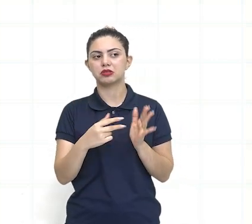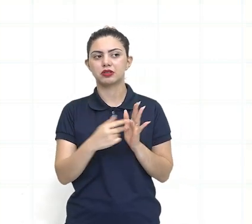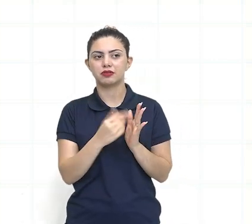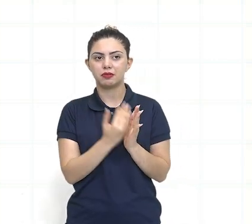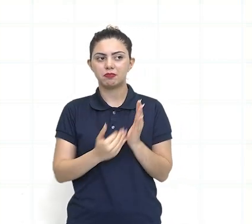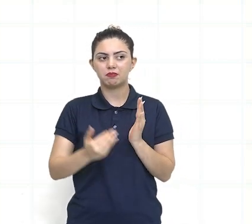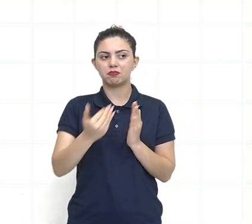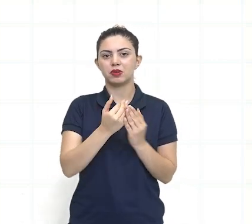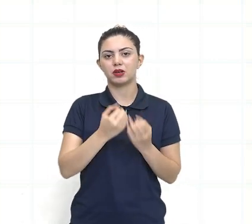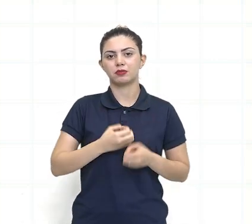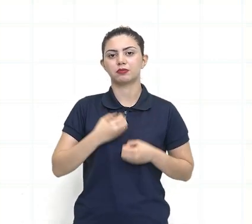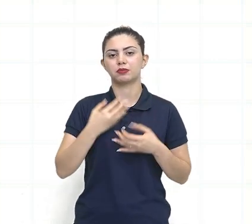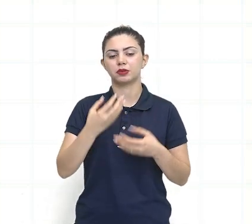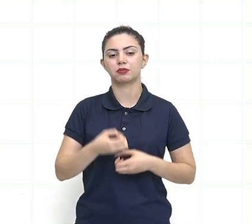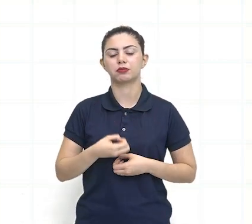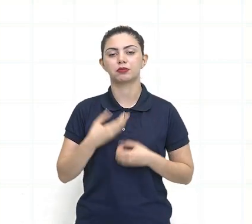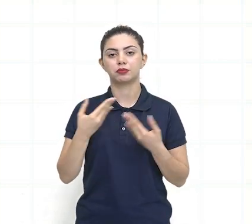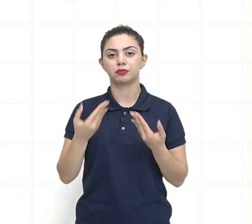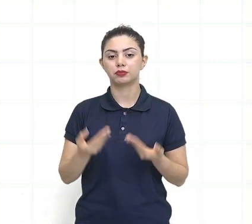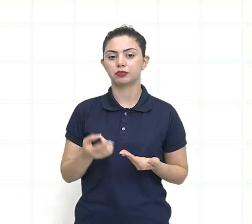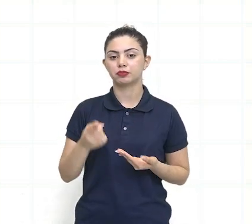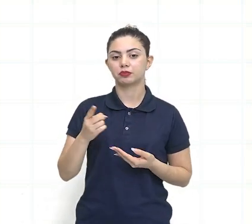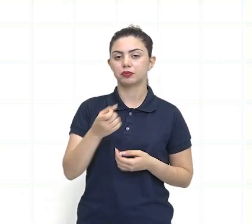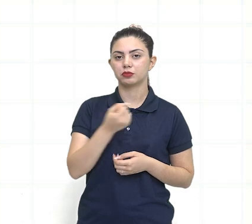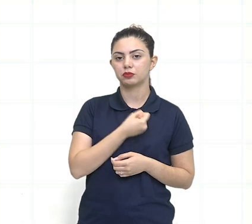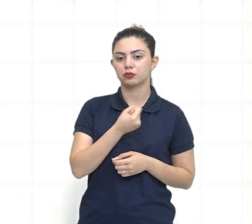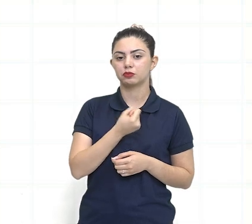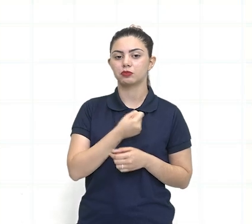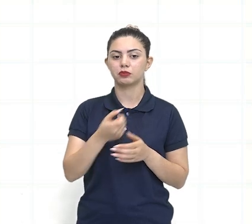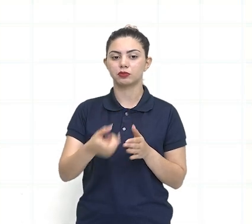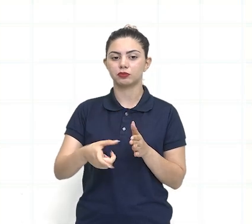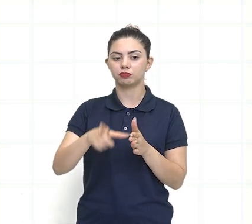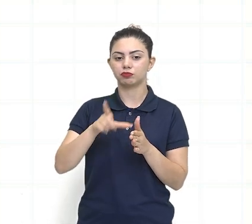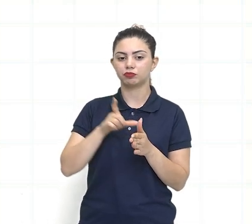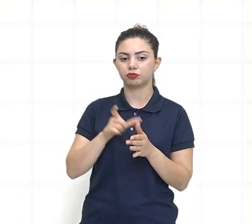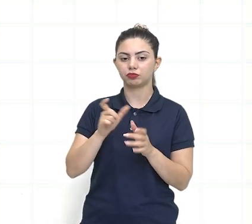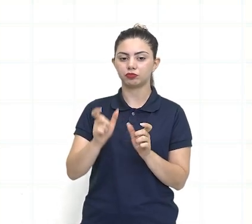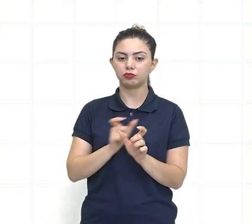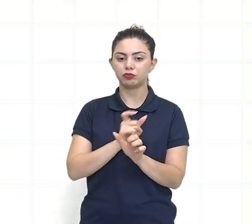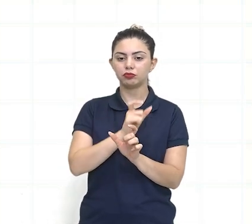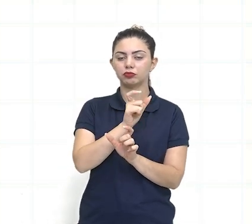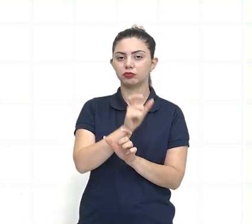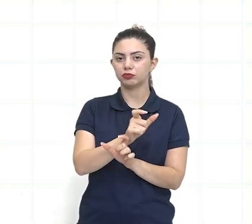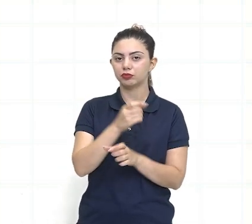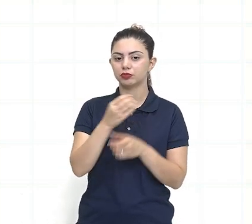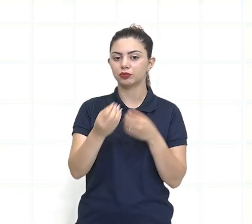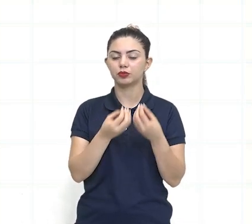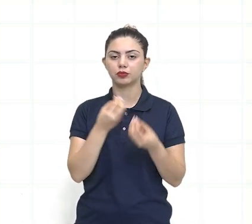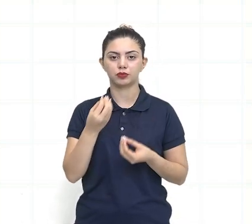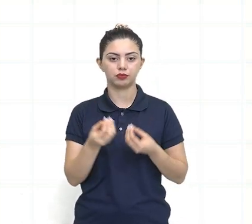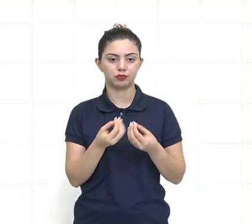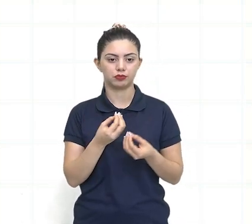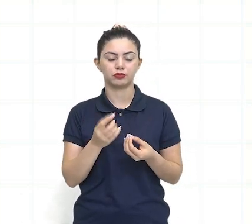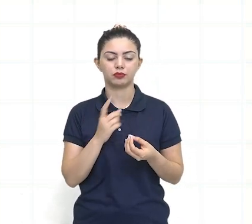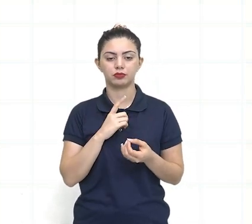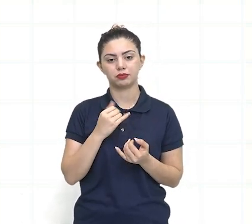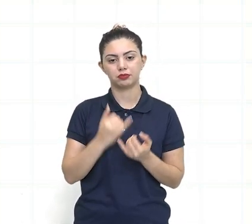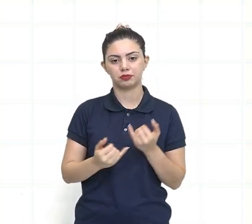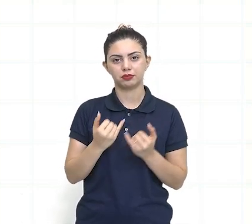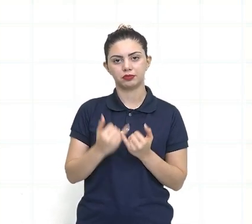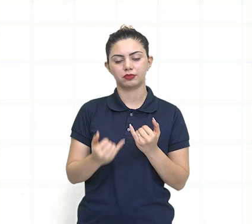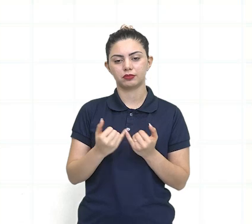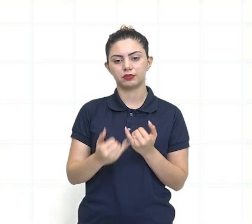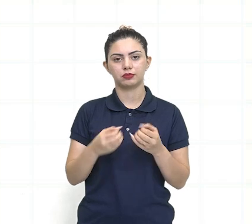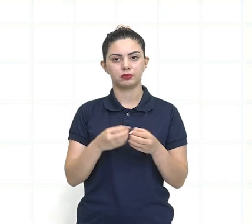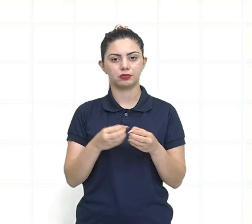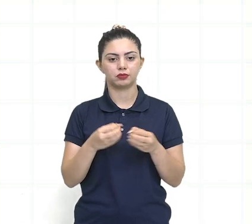Então, antes do numeral, quando não se pode precisá-lo, ele vai denotar a aproximação.